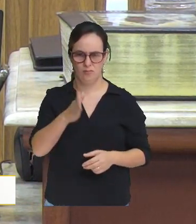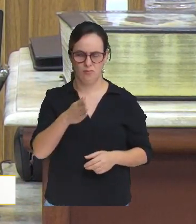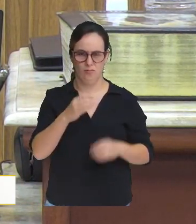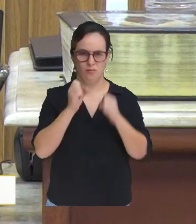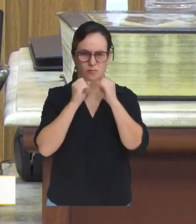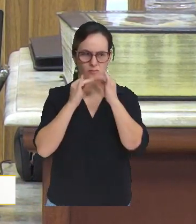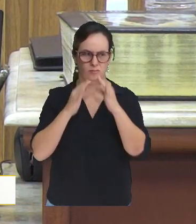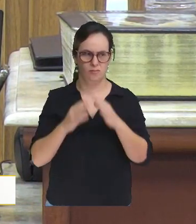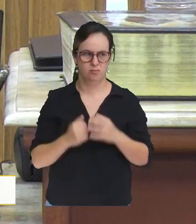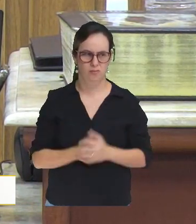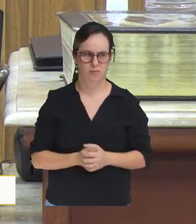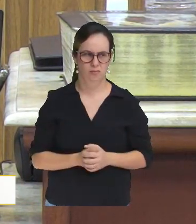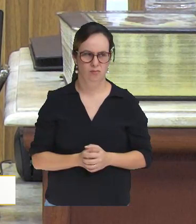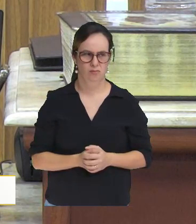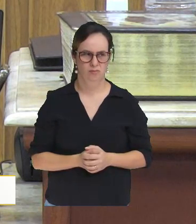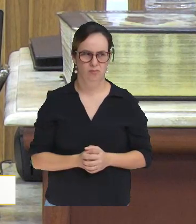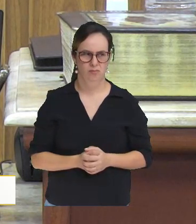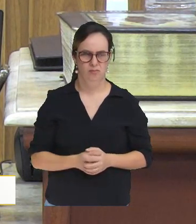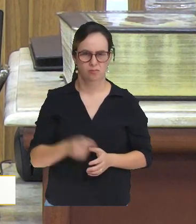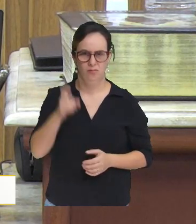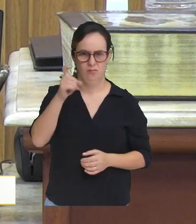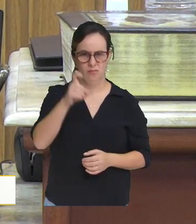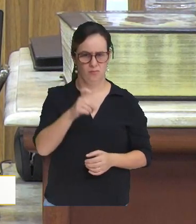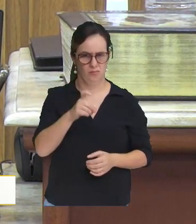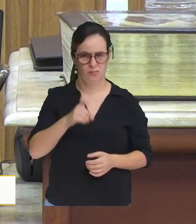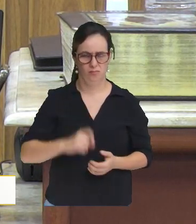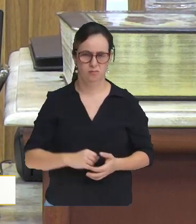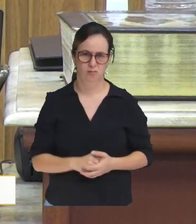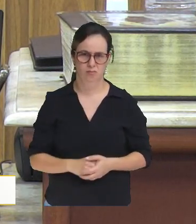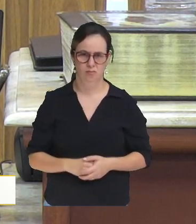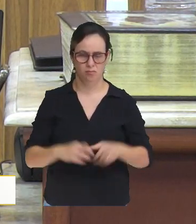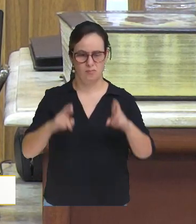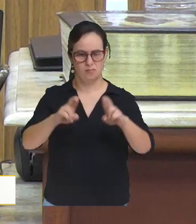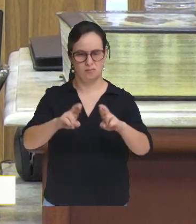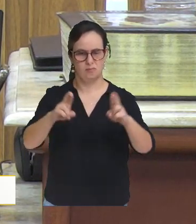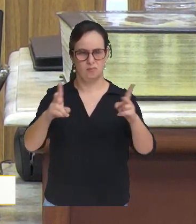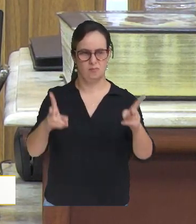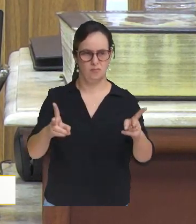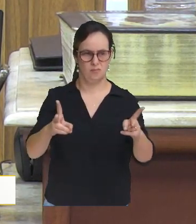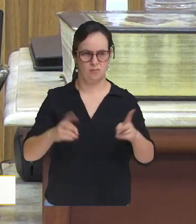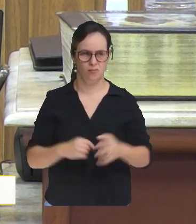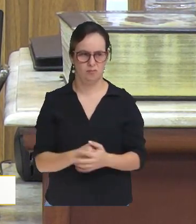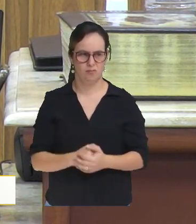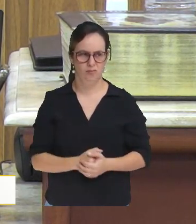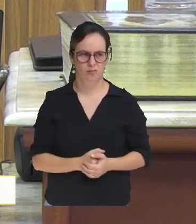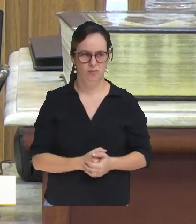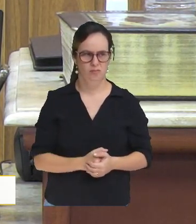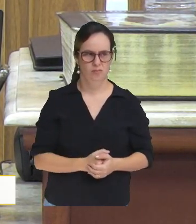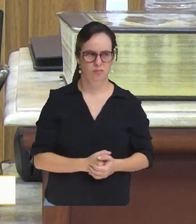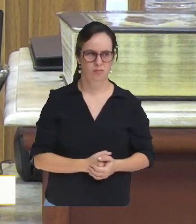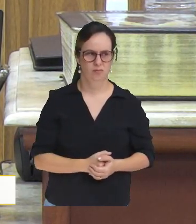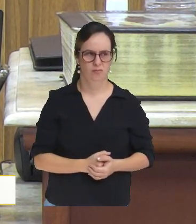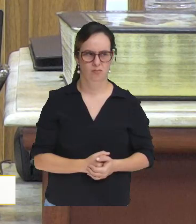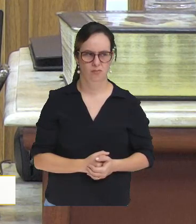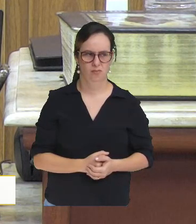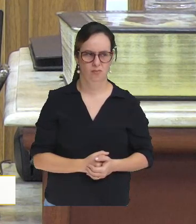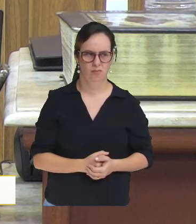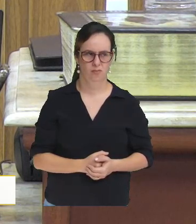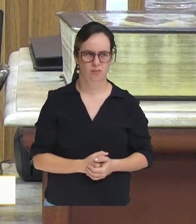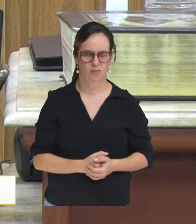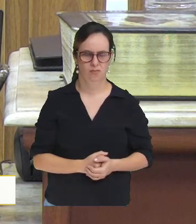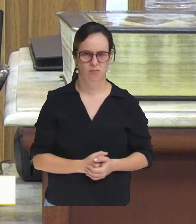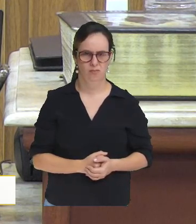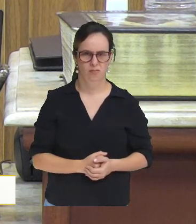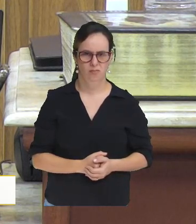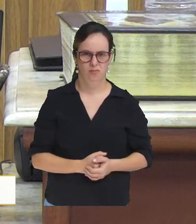que existe aí uma certa diferença nessas, no encaminhamento